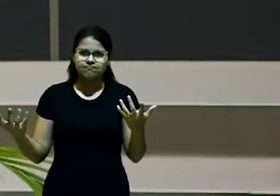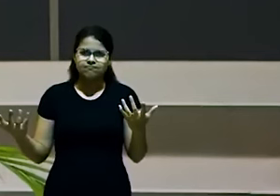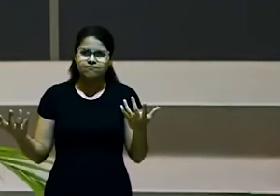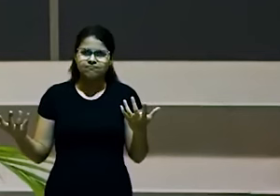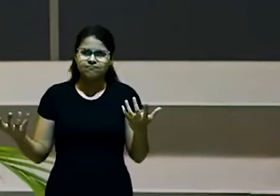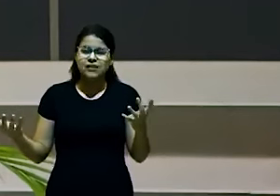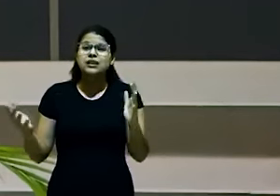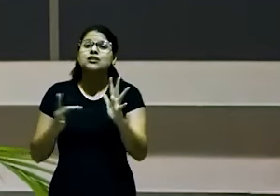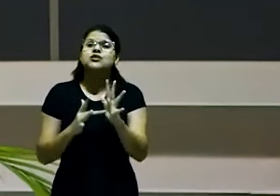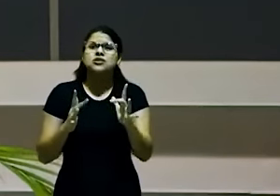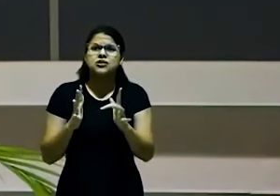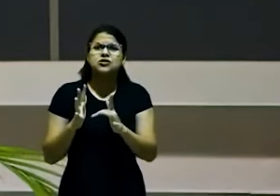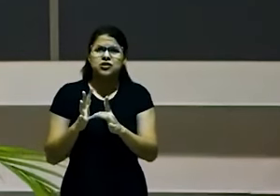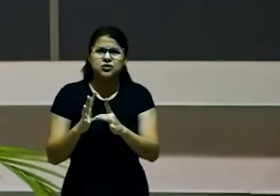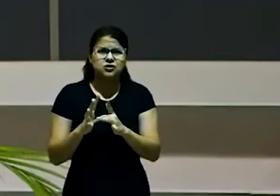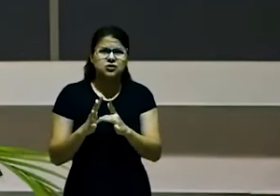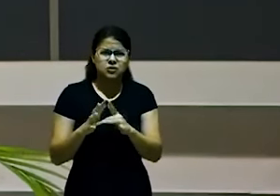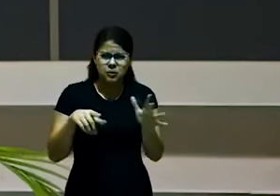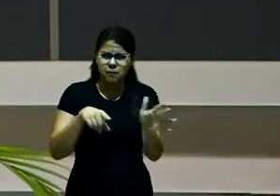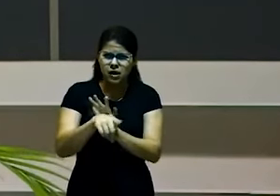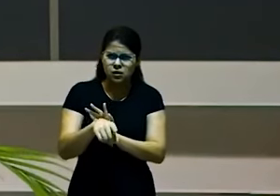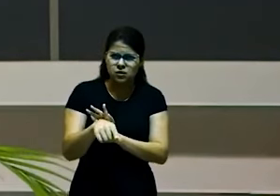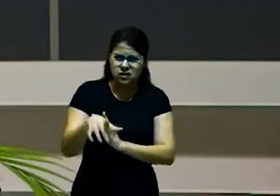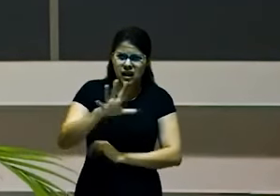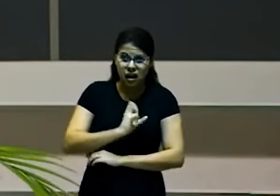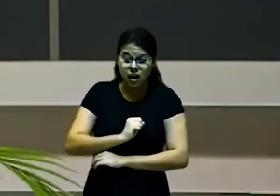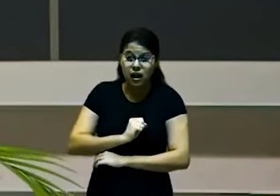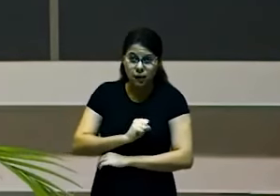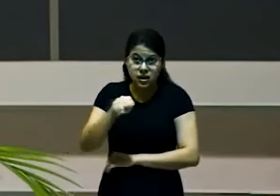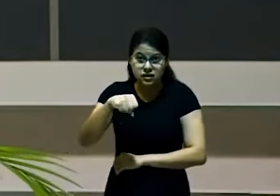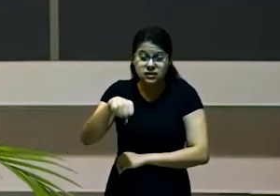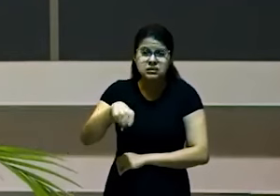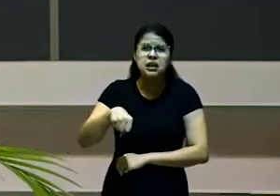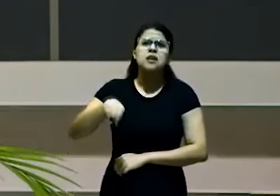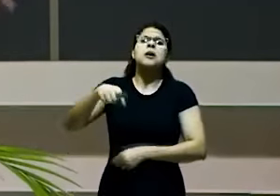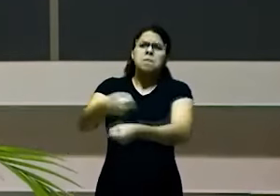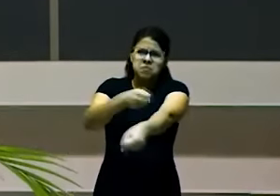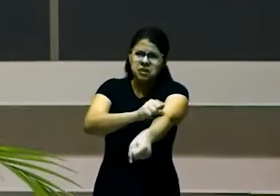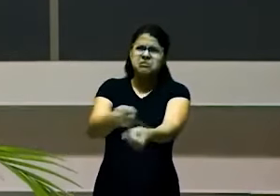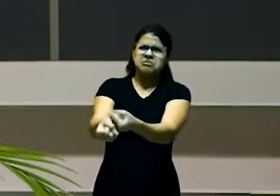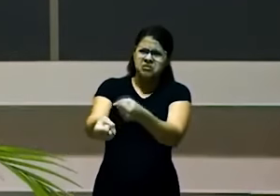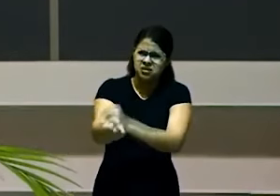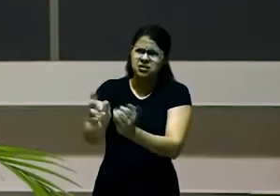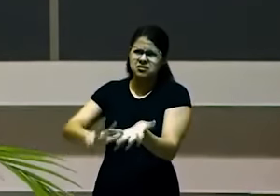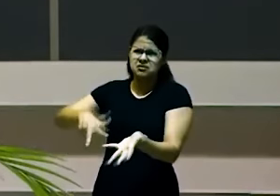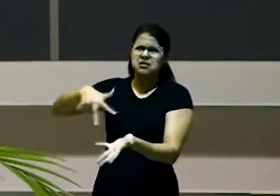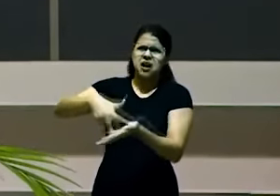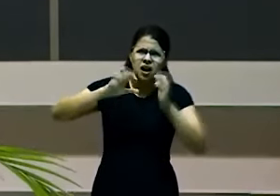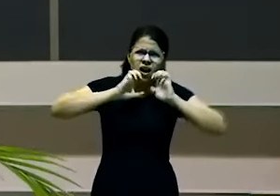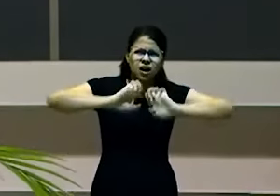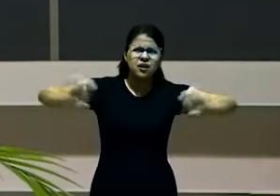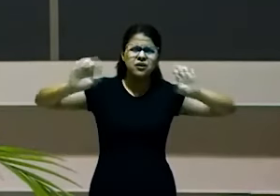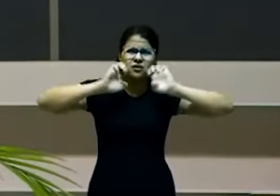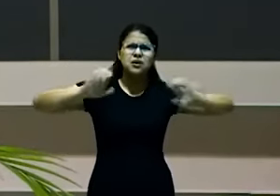minha casa faz algo pela minha igreja faz algo pela minha obra se coloca de pé nesse mesmo